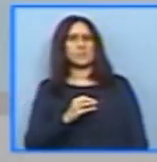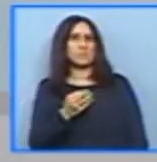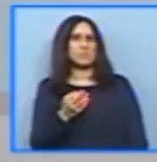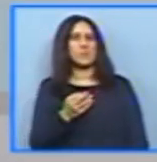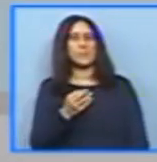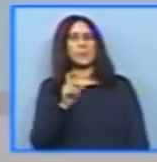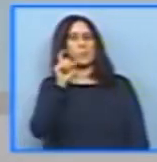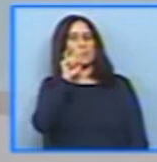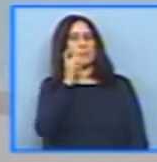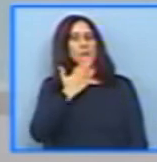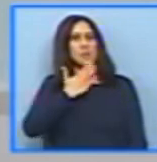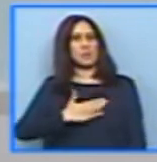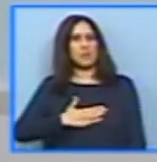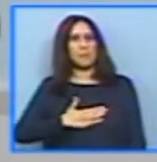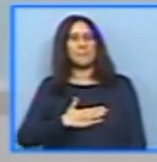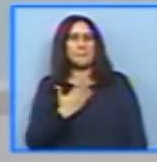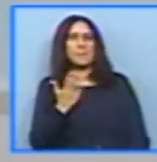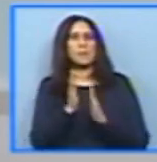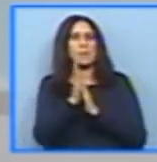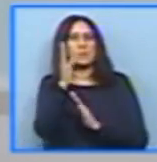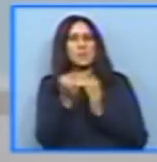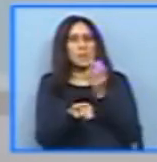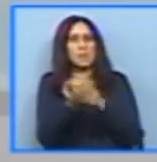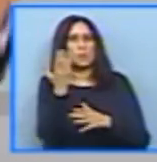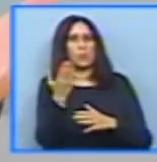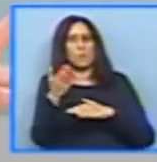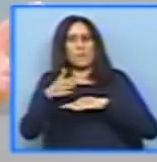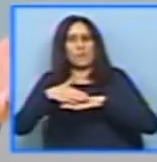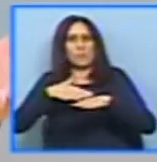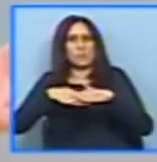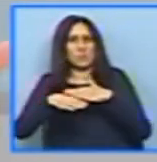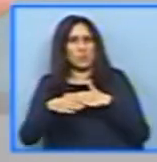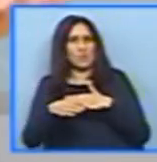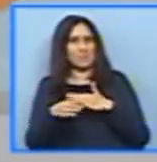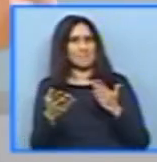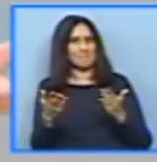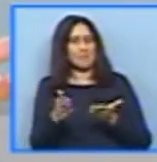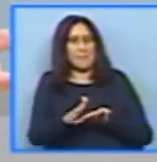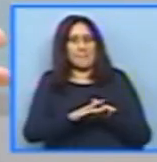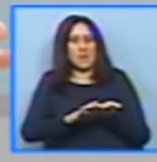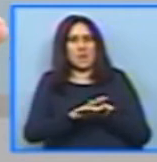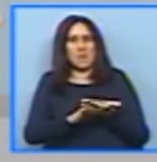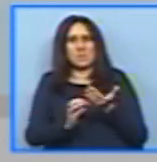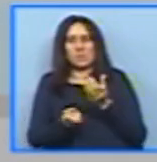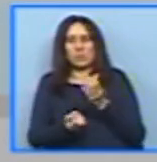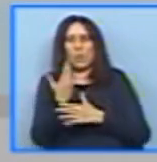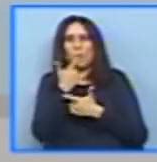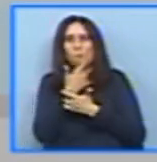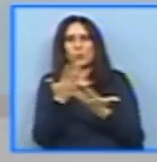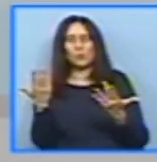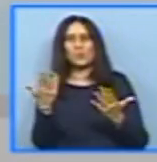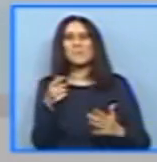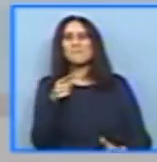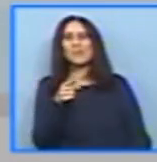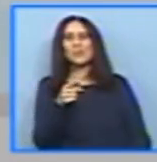aquele que garante, Deus como o Criador, o Fazedor, a base, a origem de tudo. Mas já não